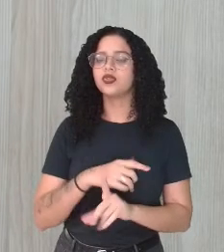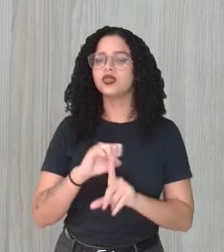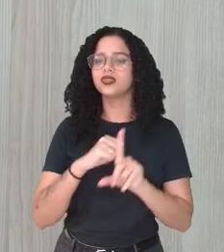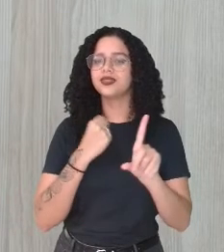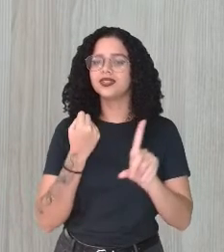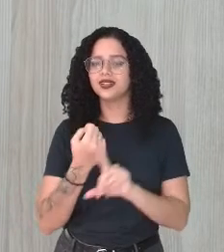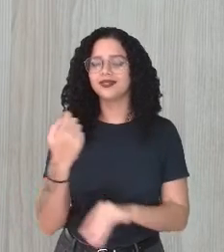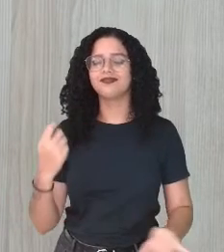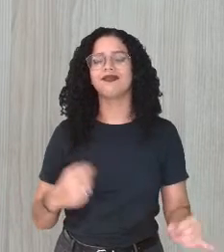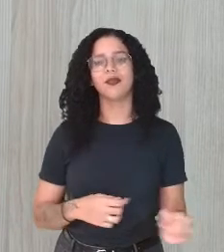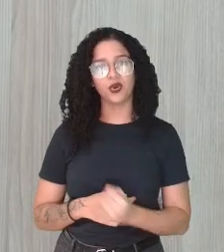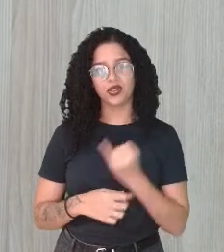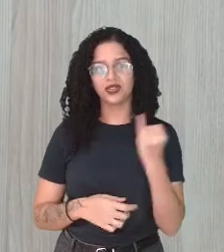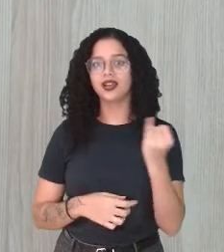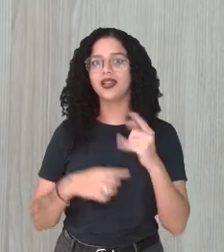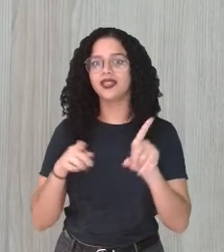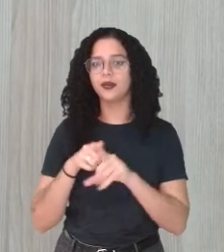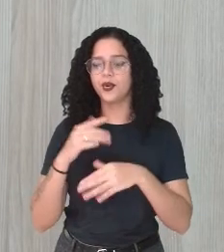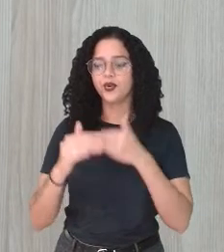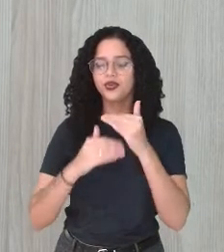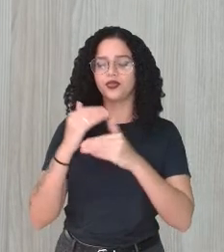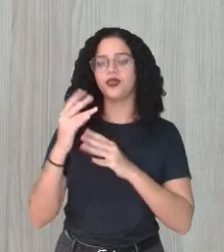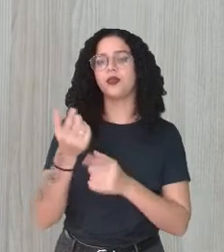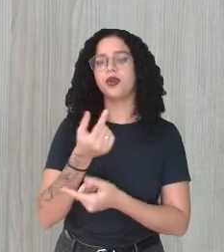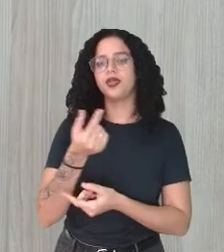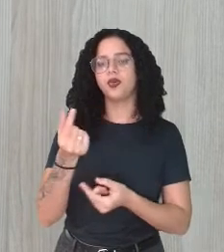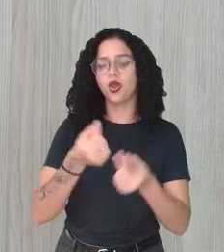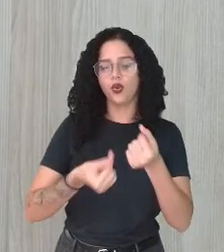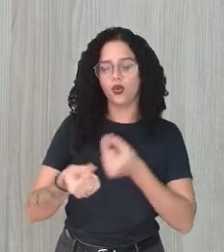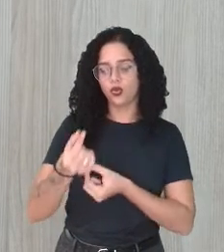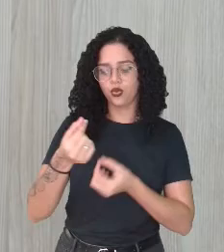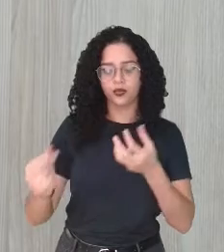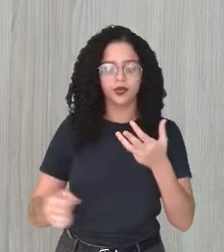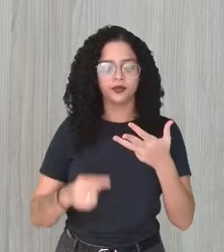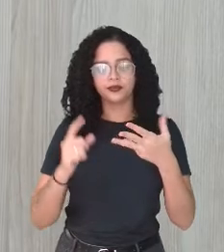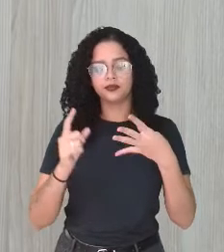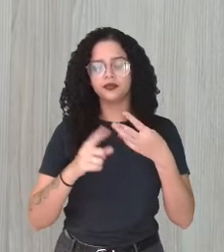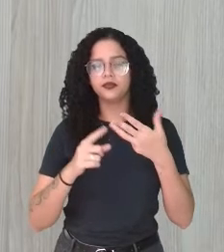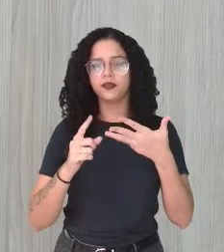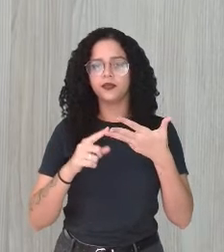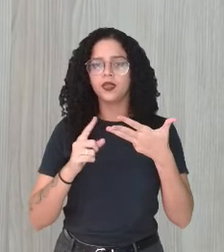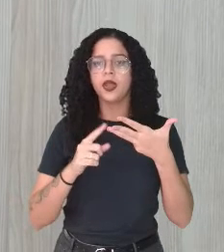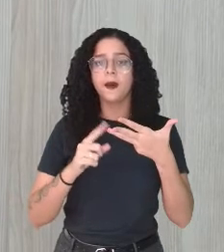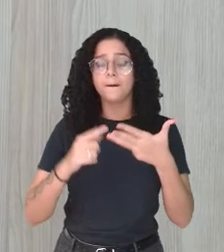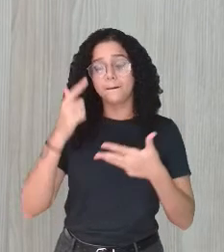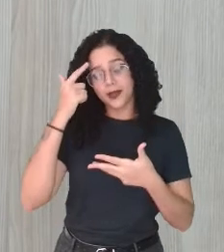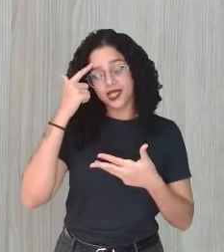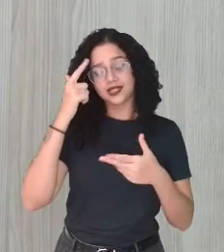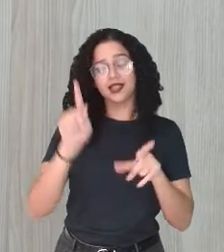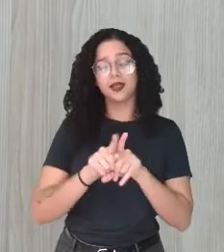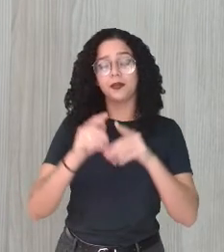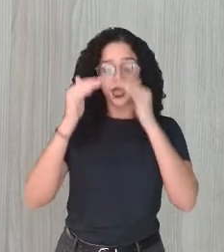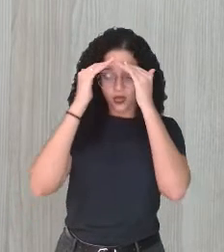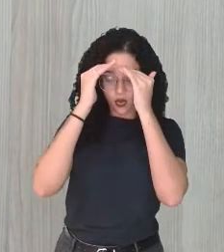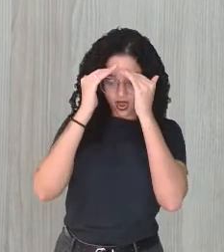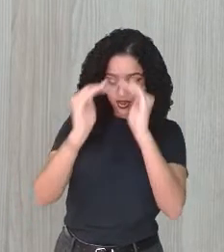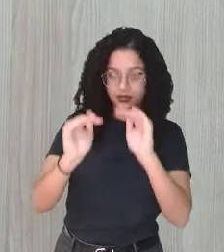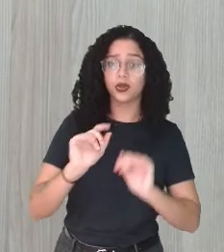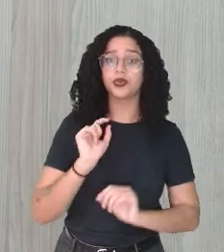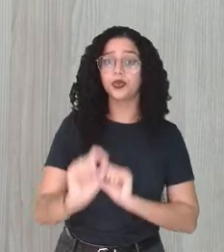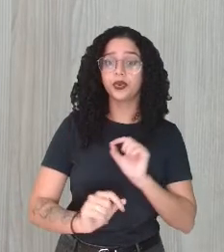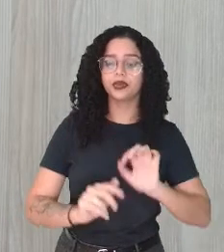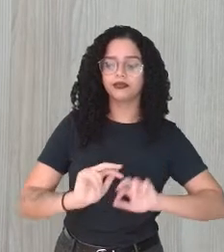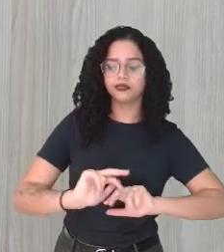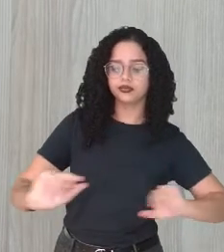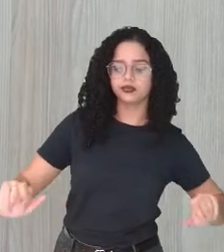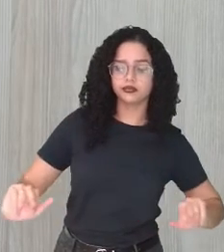que é muito importante, né, o desenvolvimento econômico, e pensar também no respeito à diversidade, né? A gente precisa